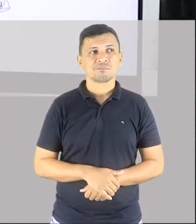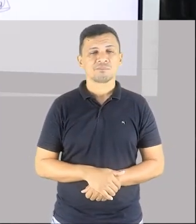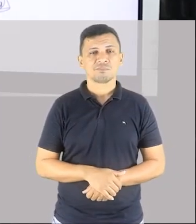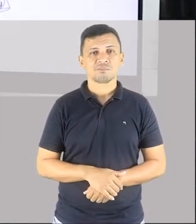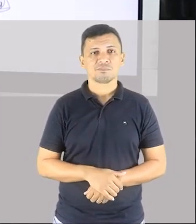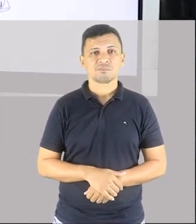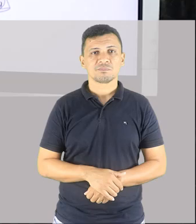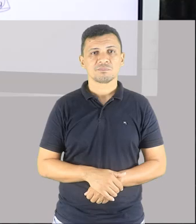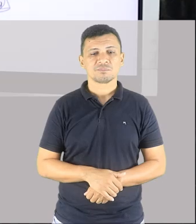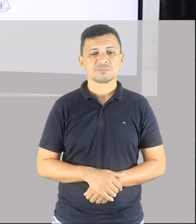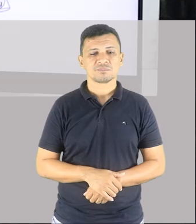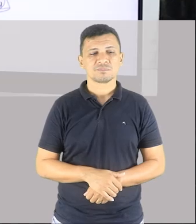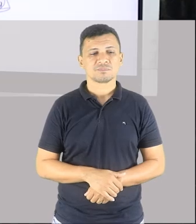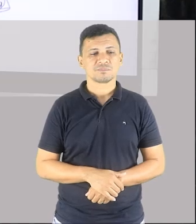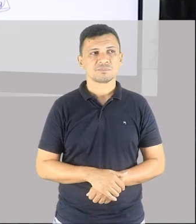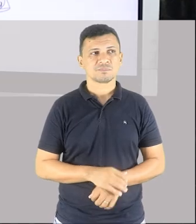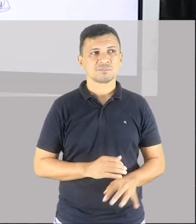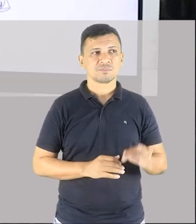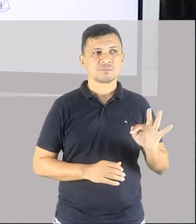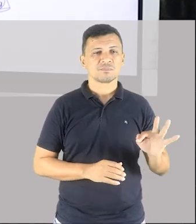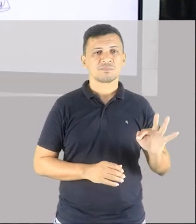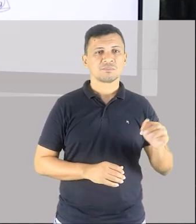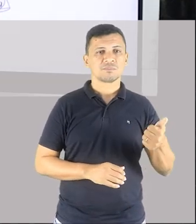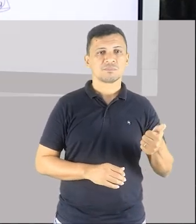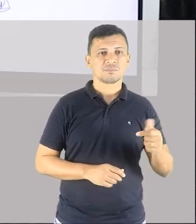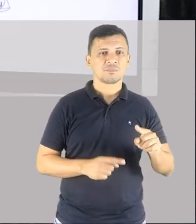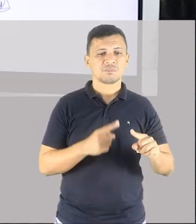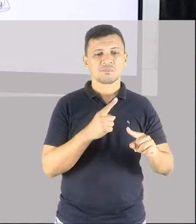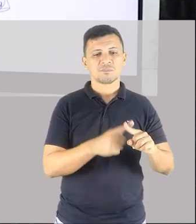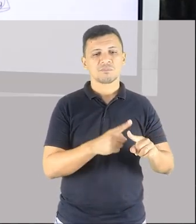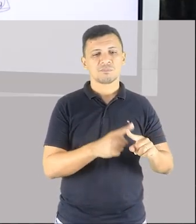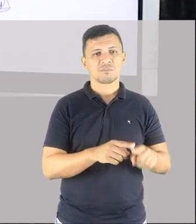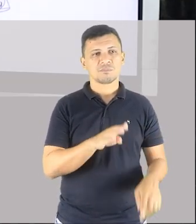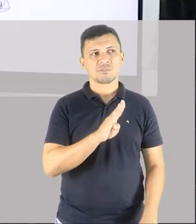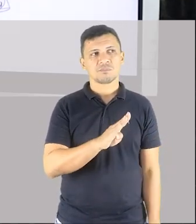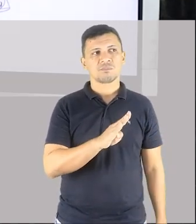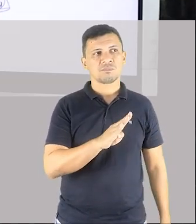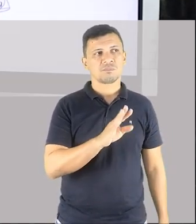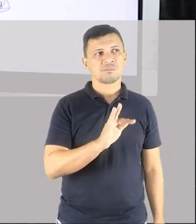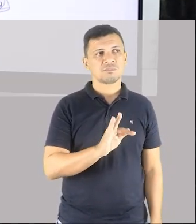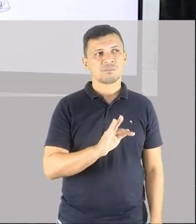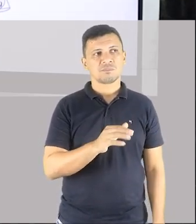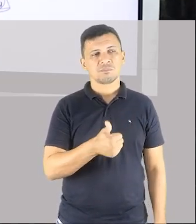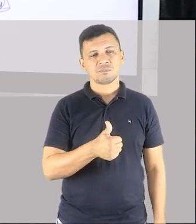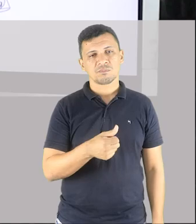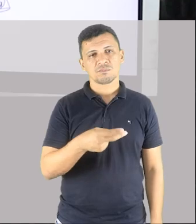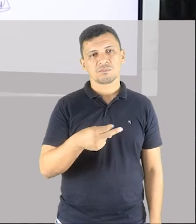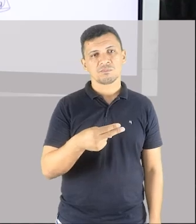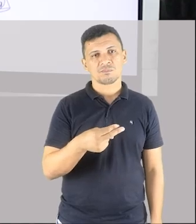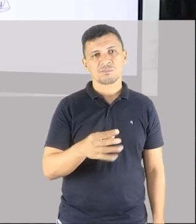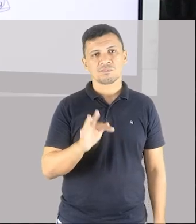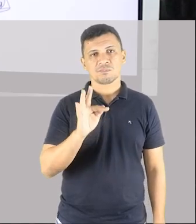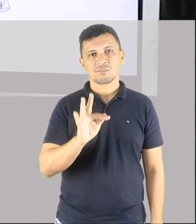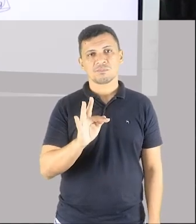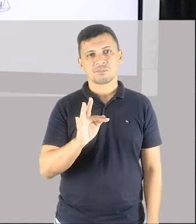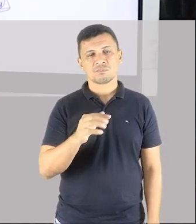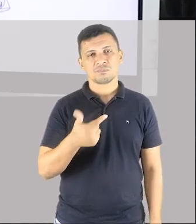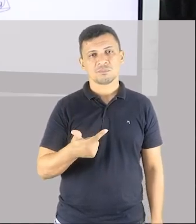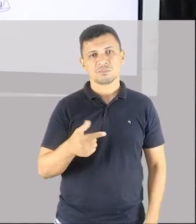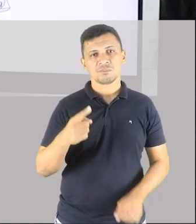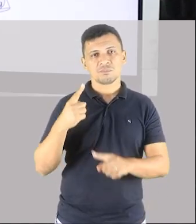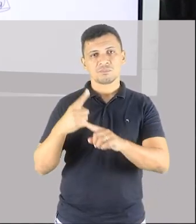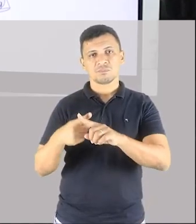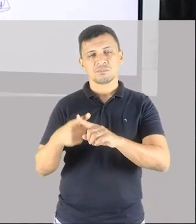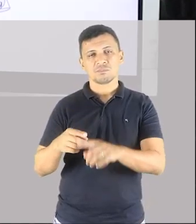Força 1 vezes o braço da força 1 é igual a força 2